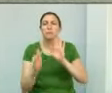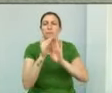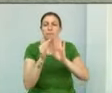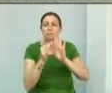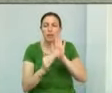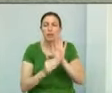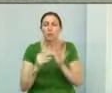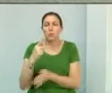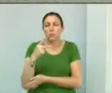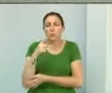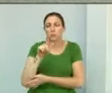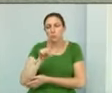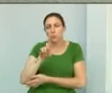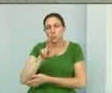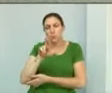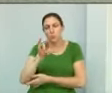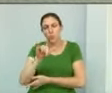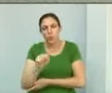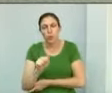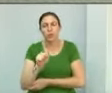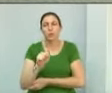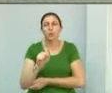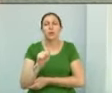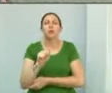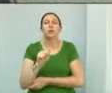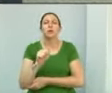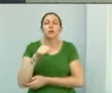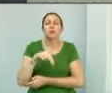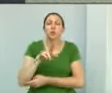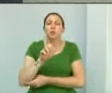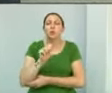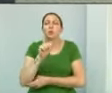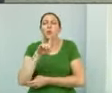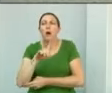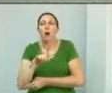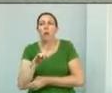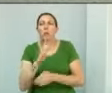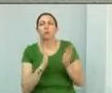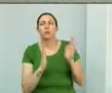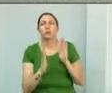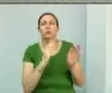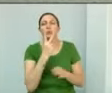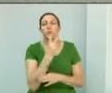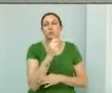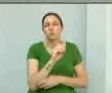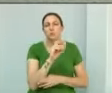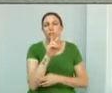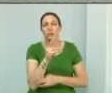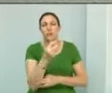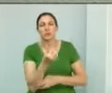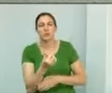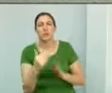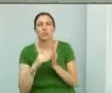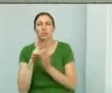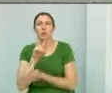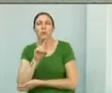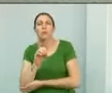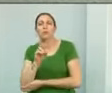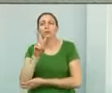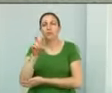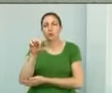de 2026 a 2029. Então, ano que vem, nós vamos estar executando o último ano do PPA elaborado